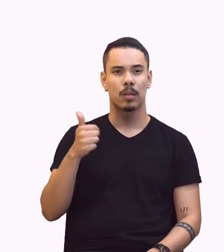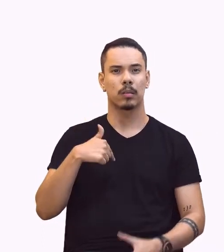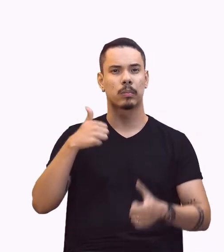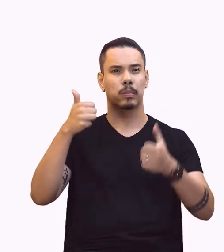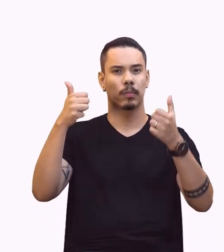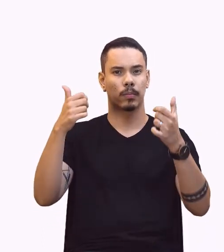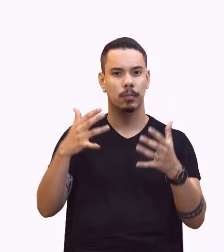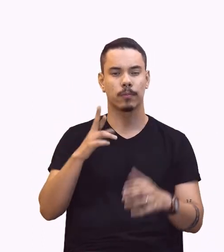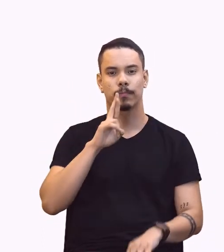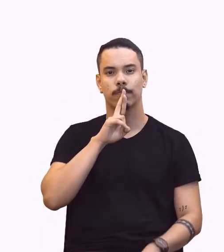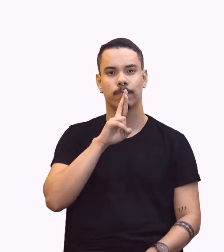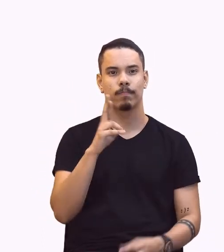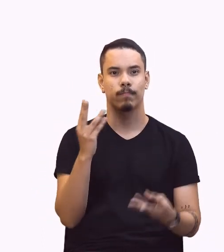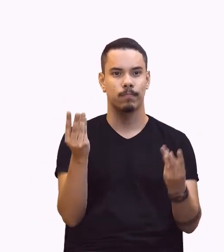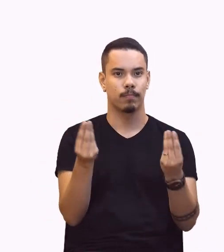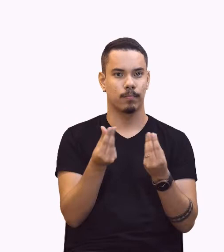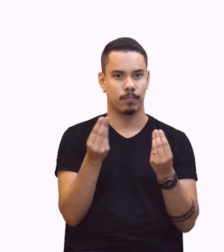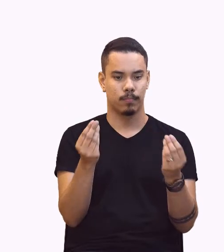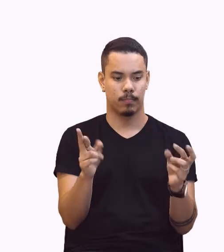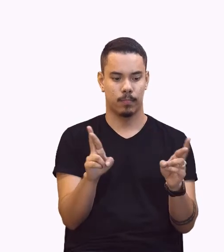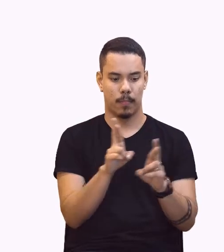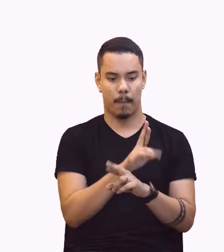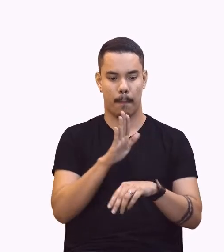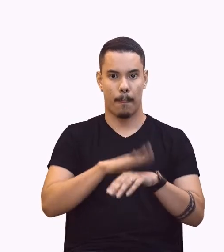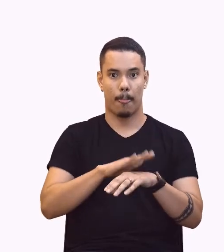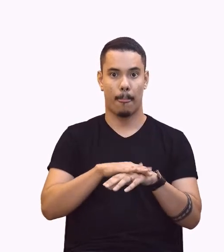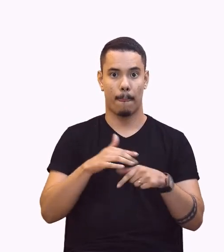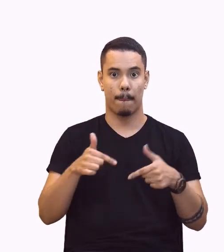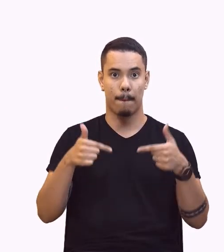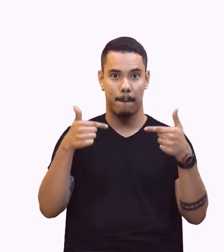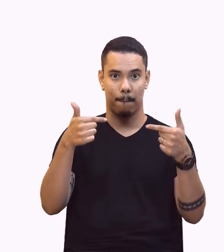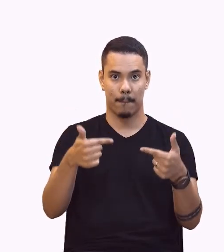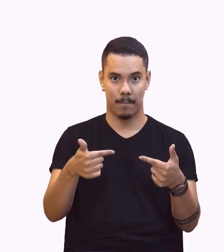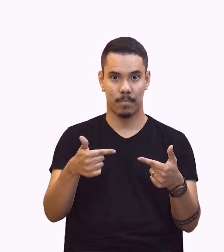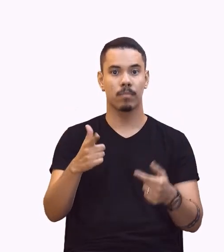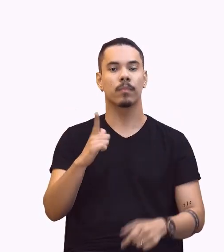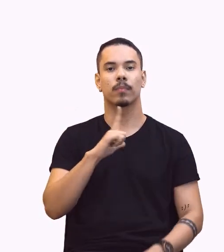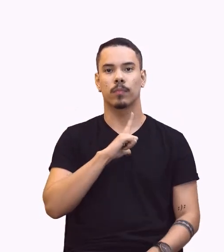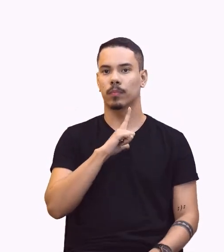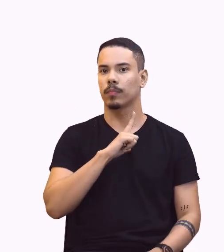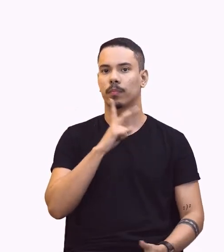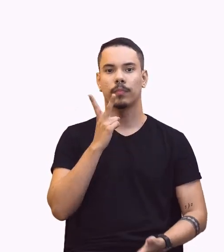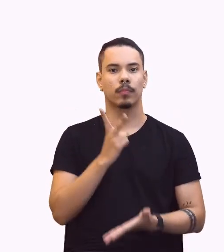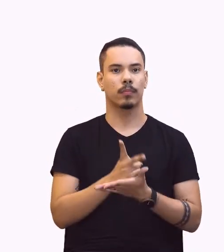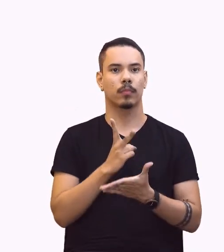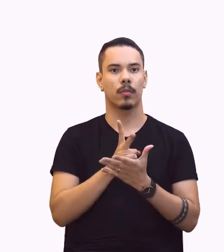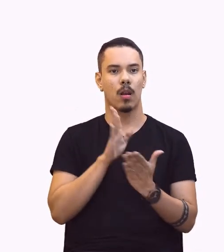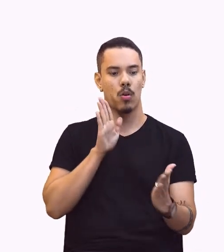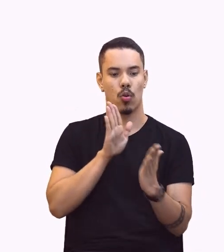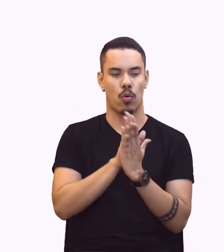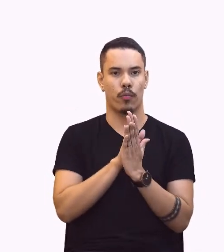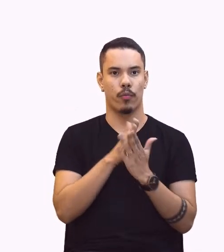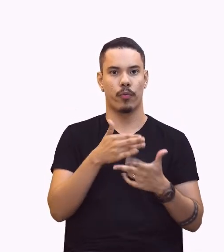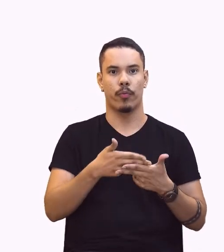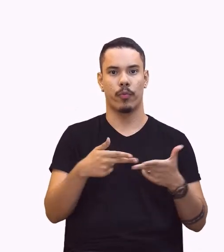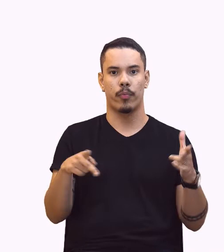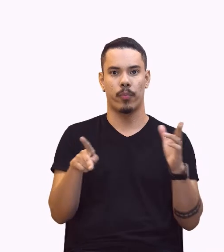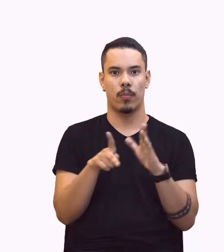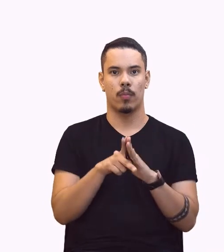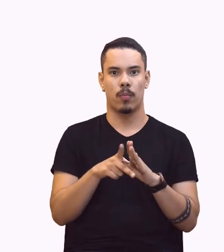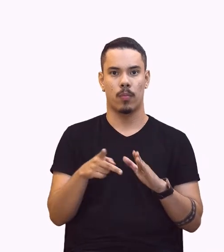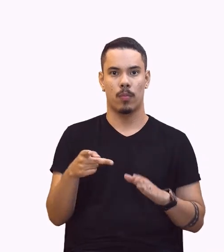resultado agradável de uma ação tem de ser sempre confrontado com os seus eventuais